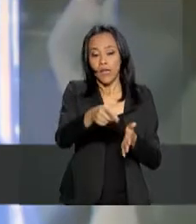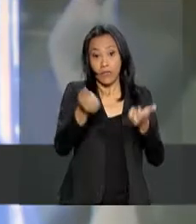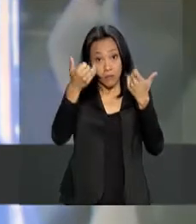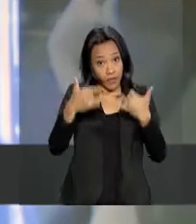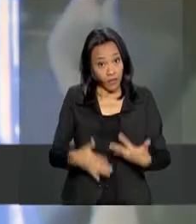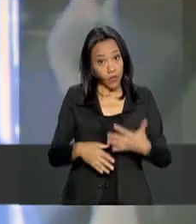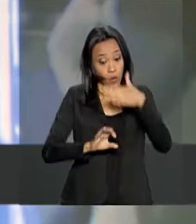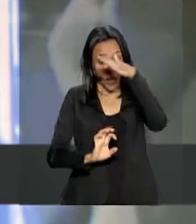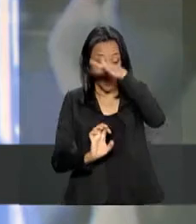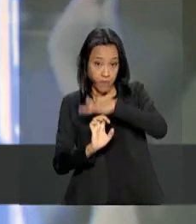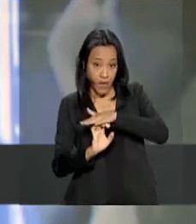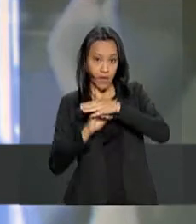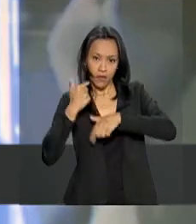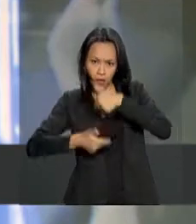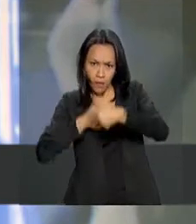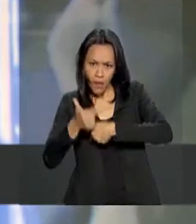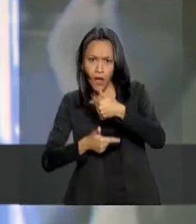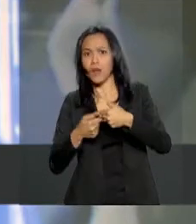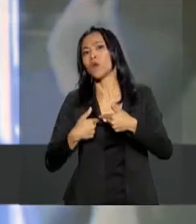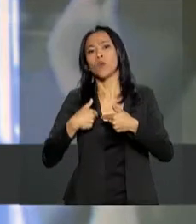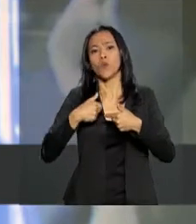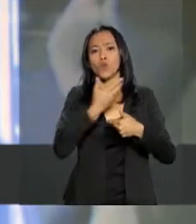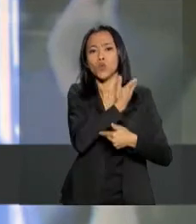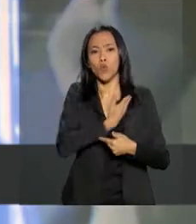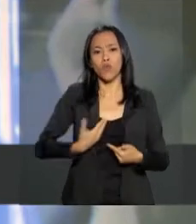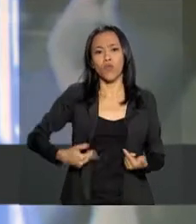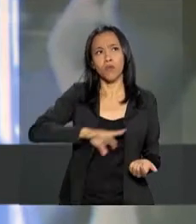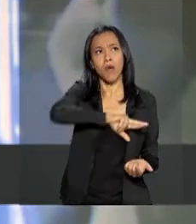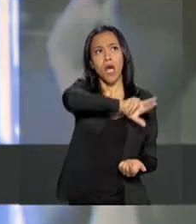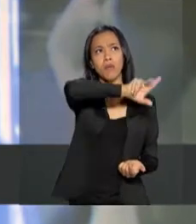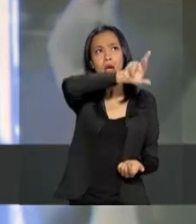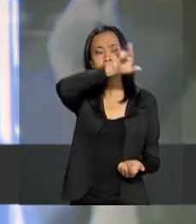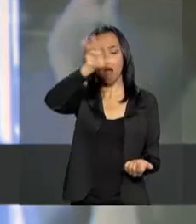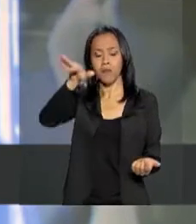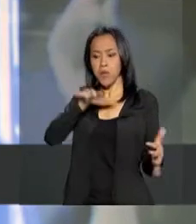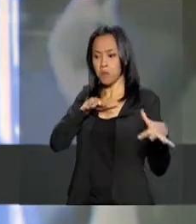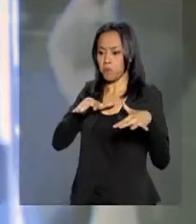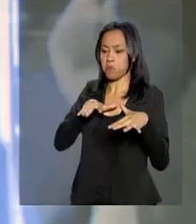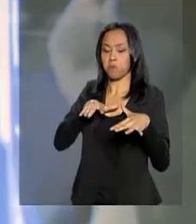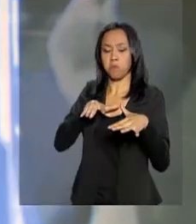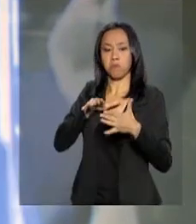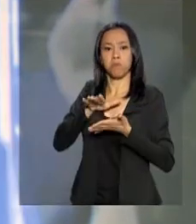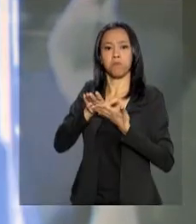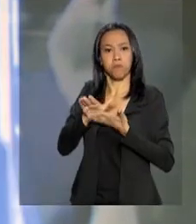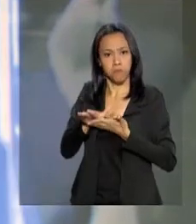faz é muito reconhecido pelos governos. Com isso, o Brasil,